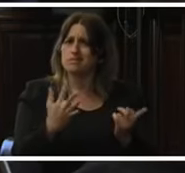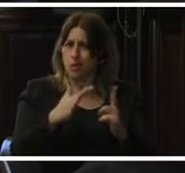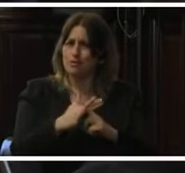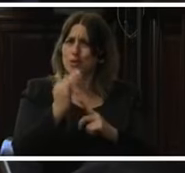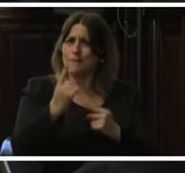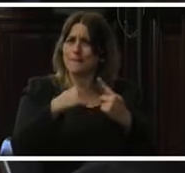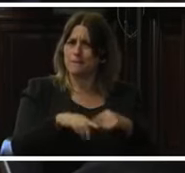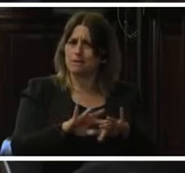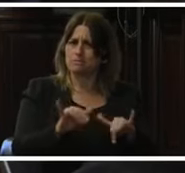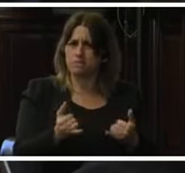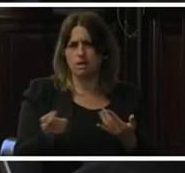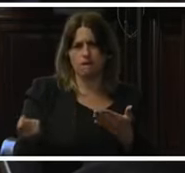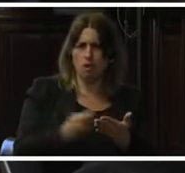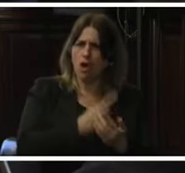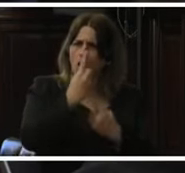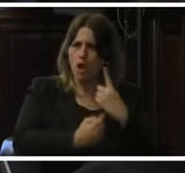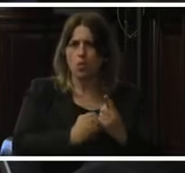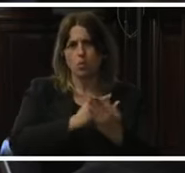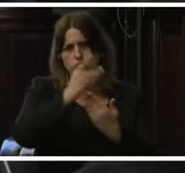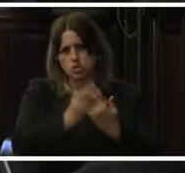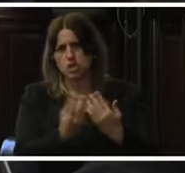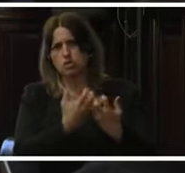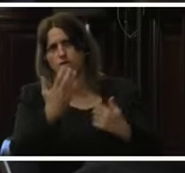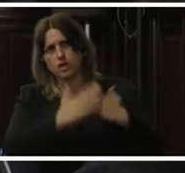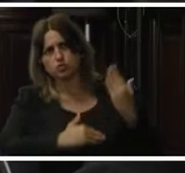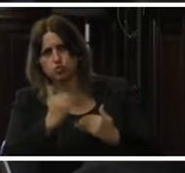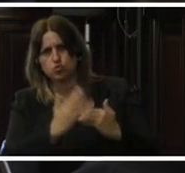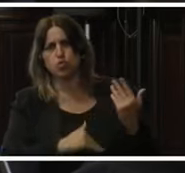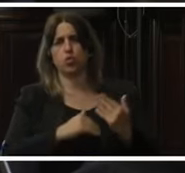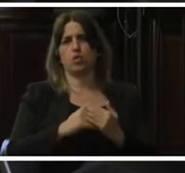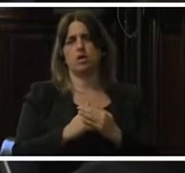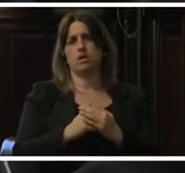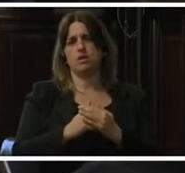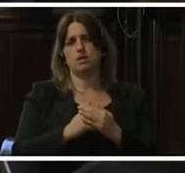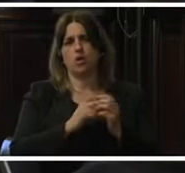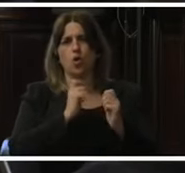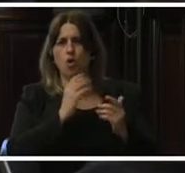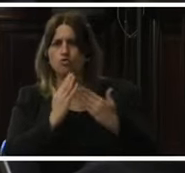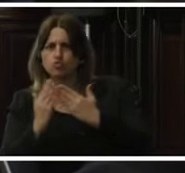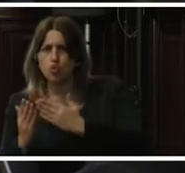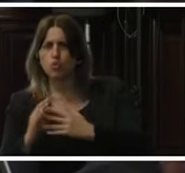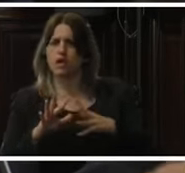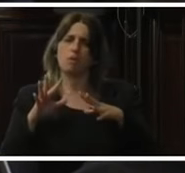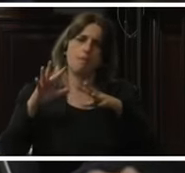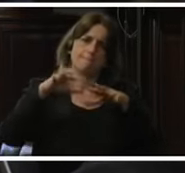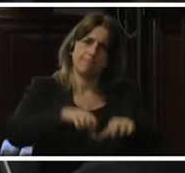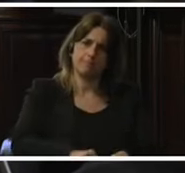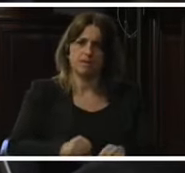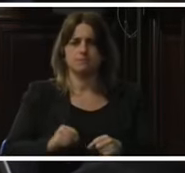projetos de infraestrutura obras e tema à consulta invasão de terras